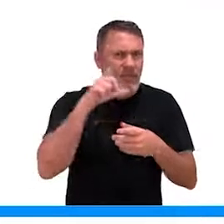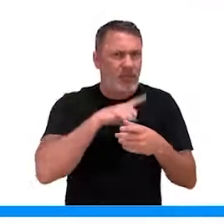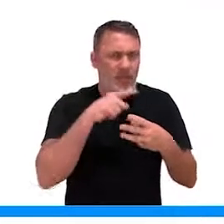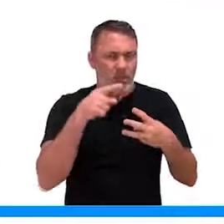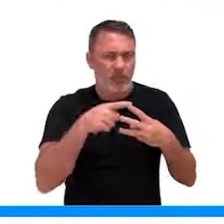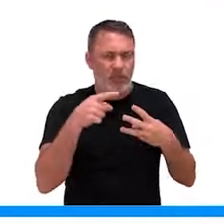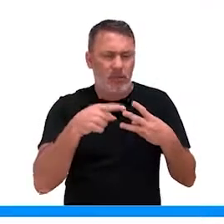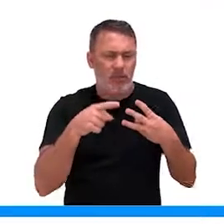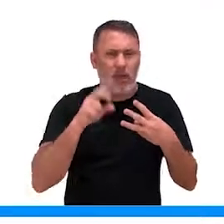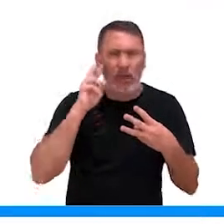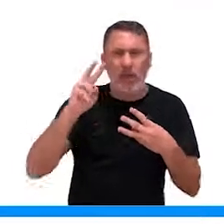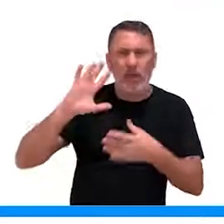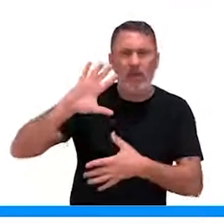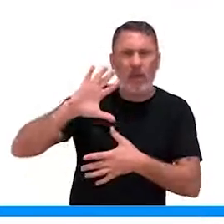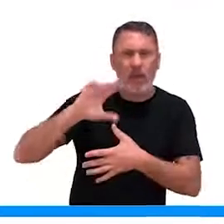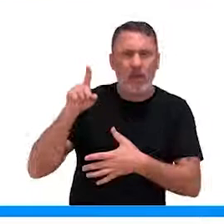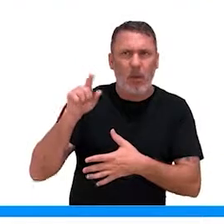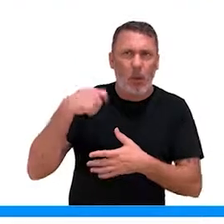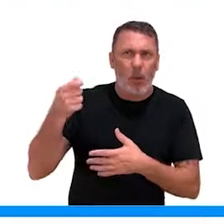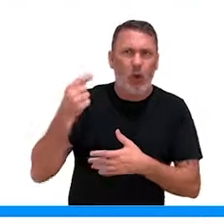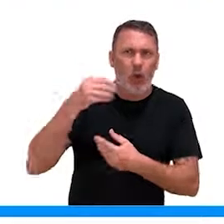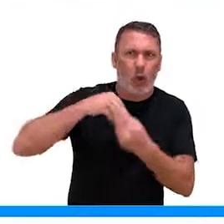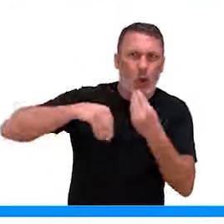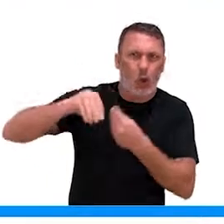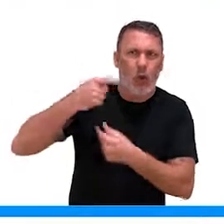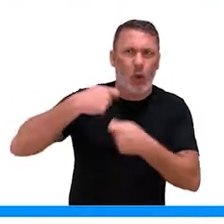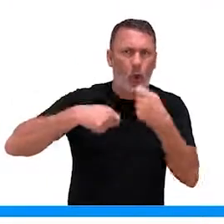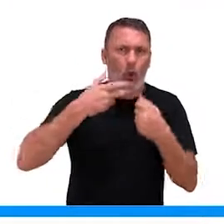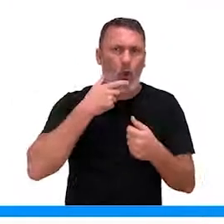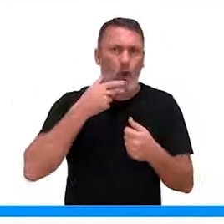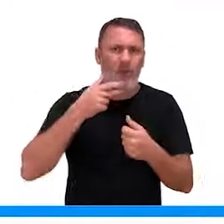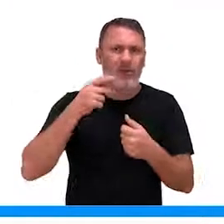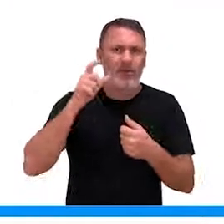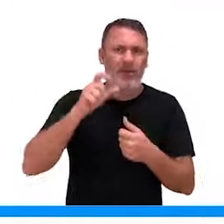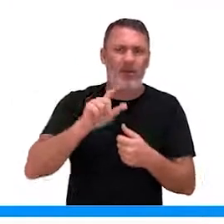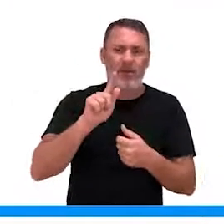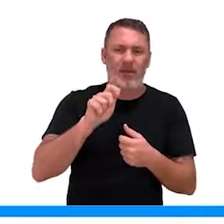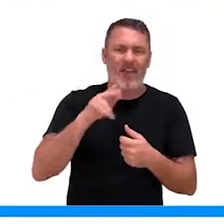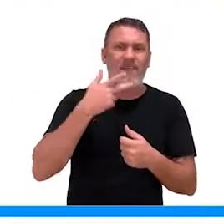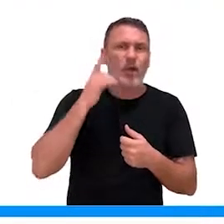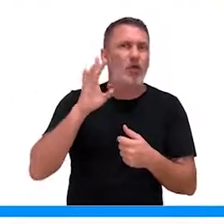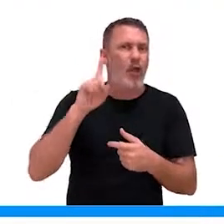3 regiões geoeconômicas, somente a indústria?